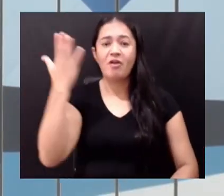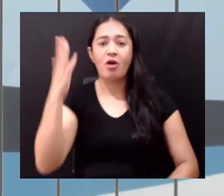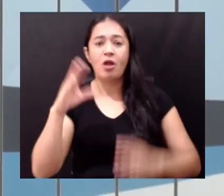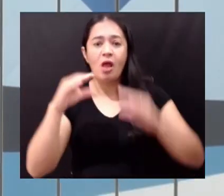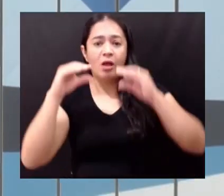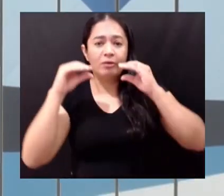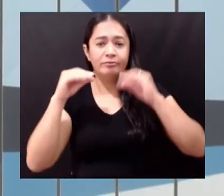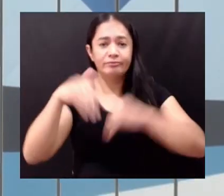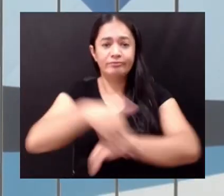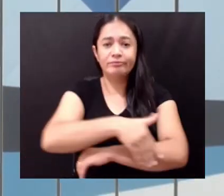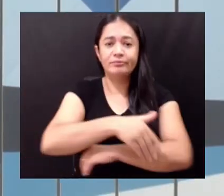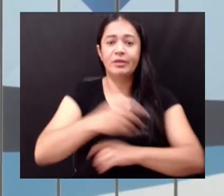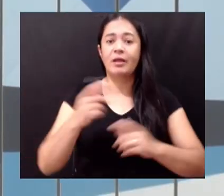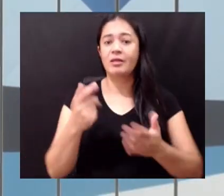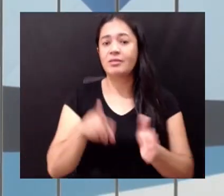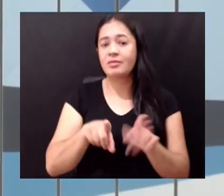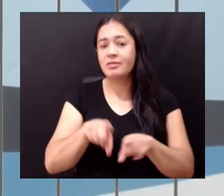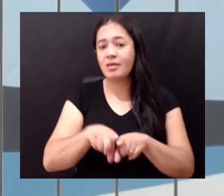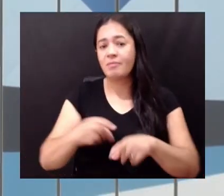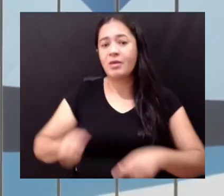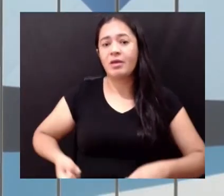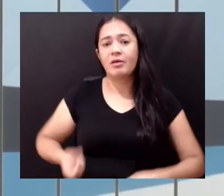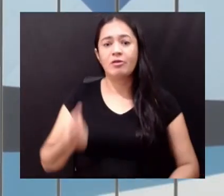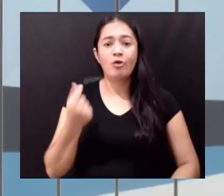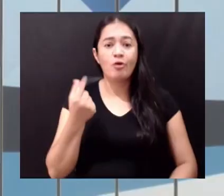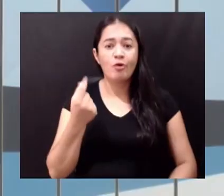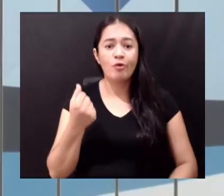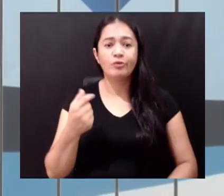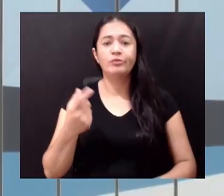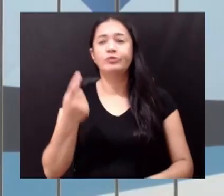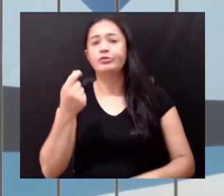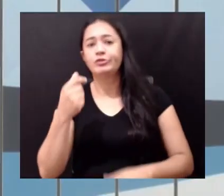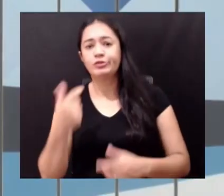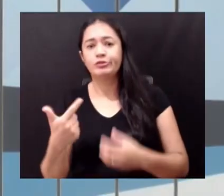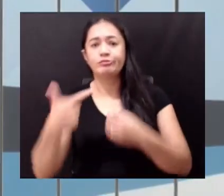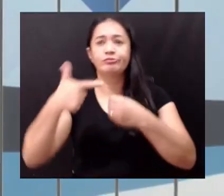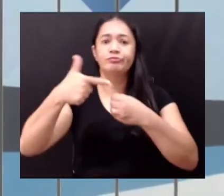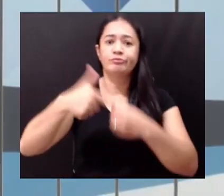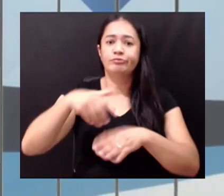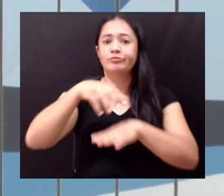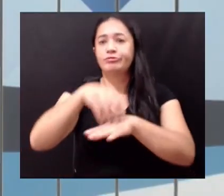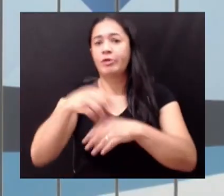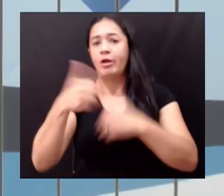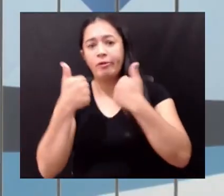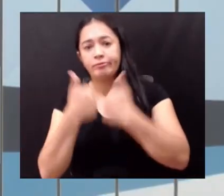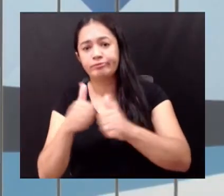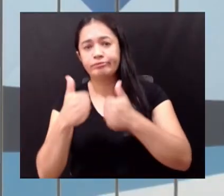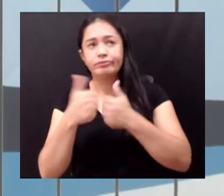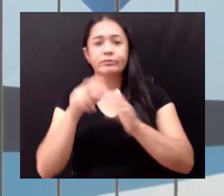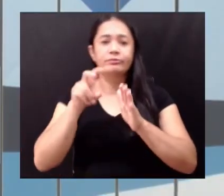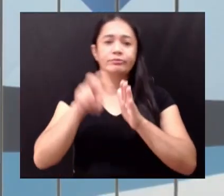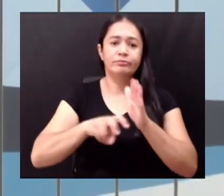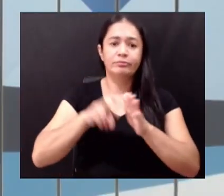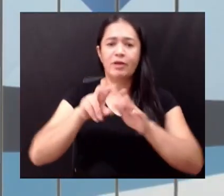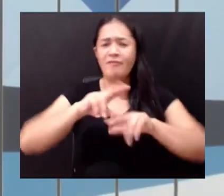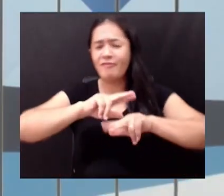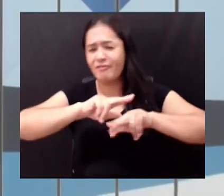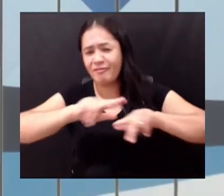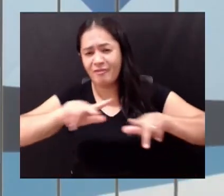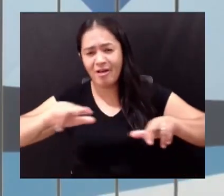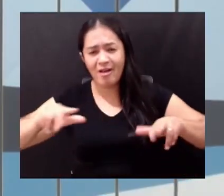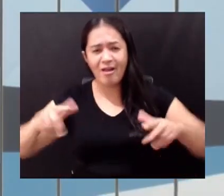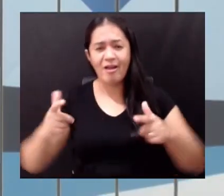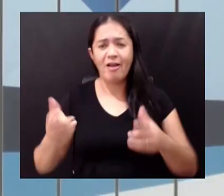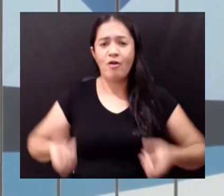da refeição. Tem o dinheiro do transporte, combustível, ônibus, trem. Então, existe um custo também que o colaborador está colocando